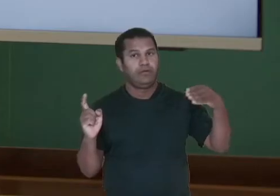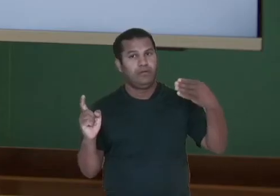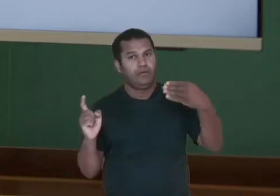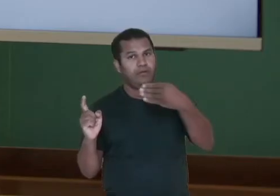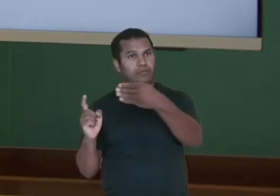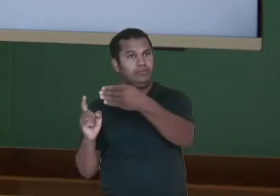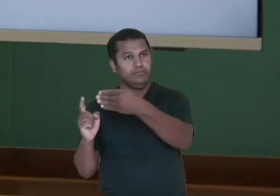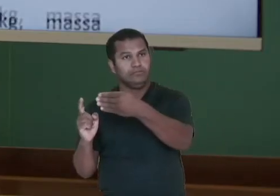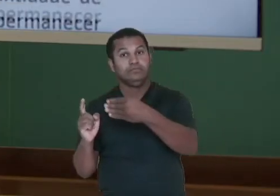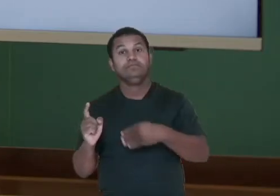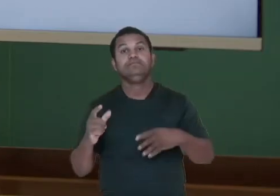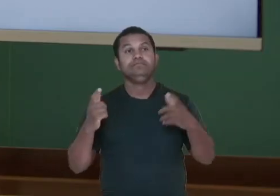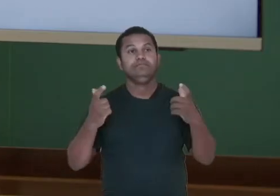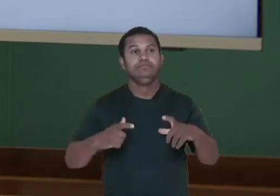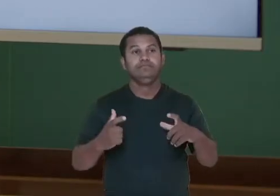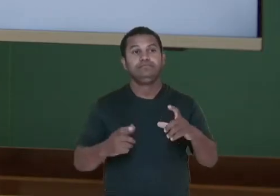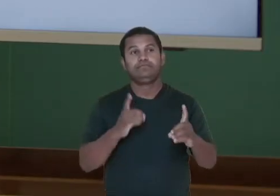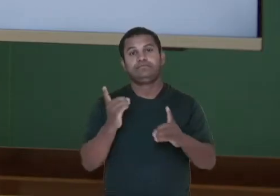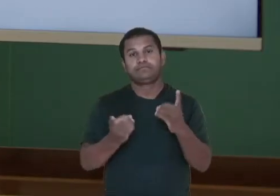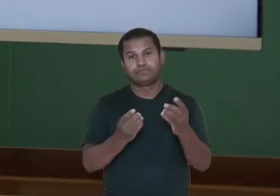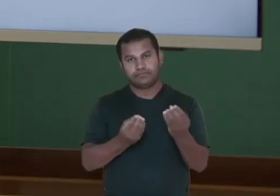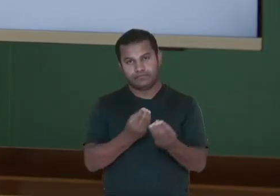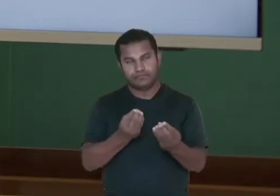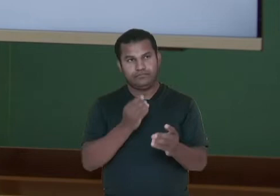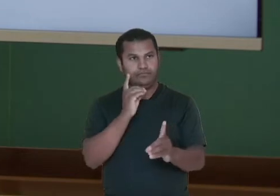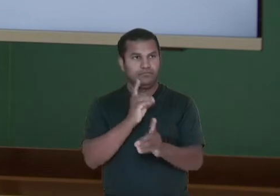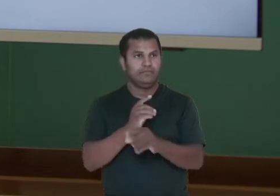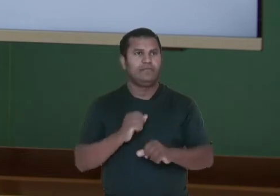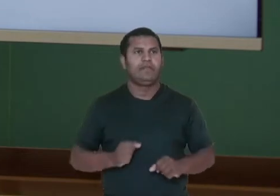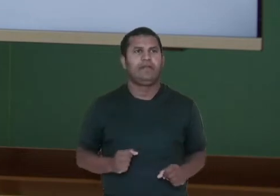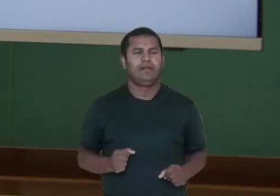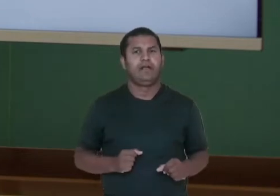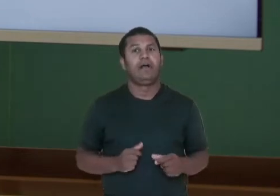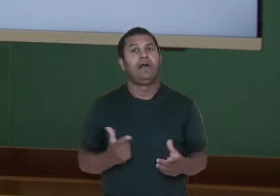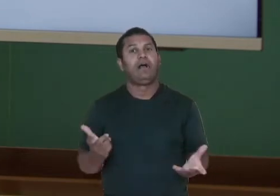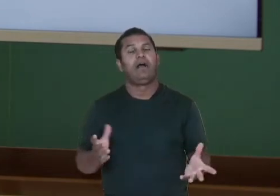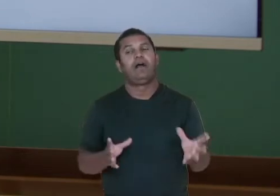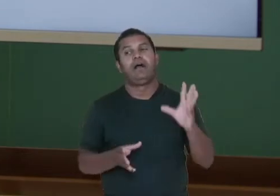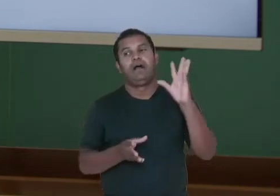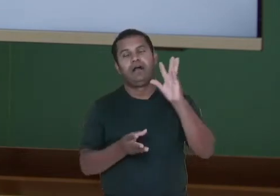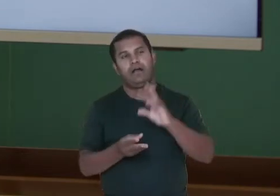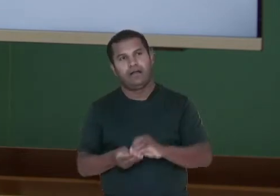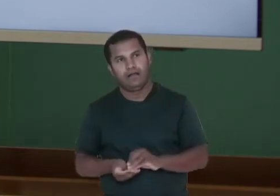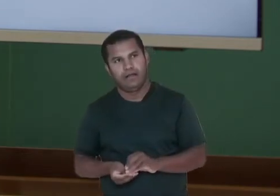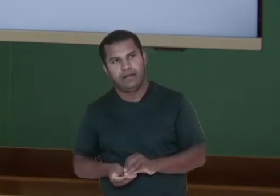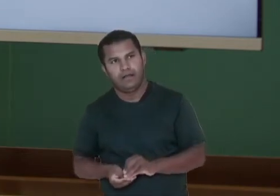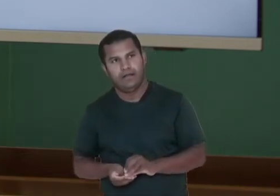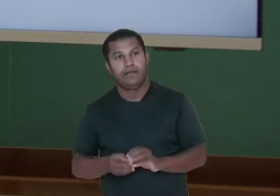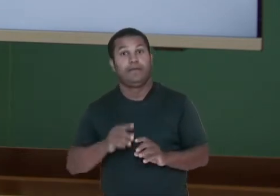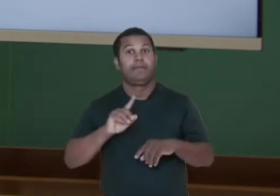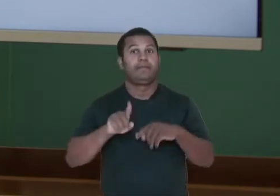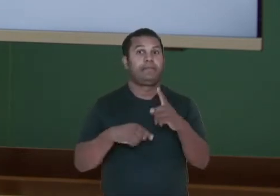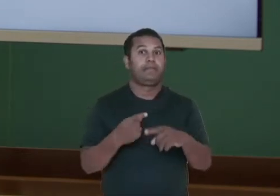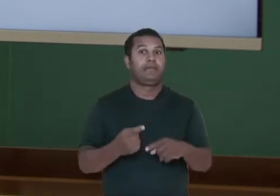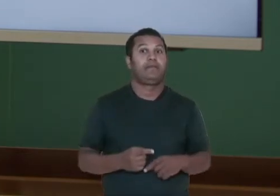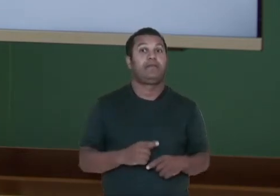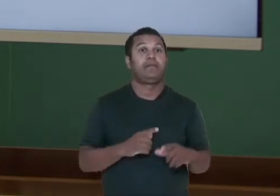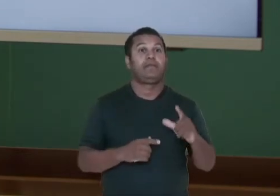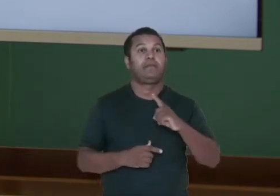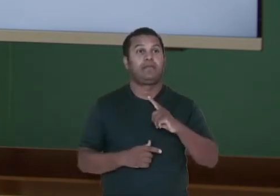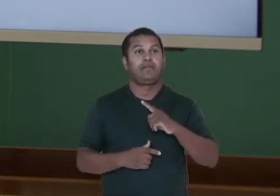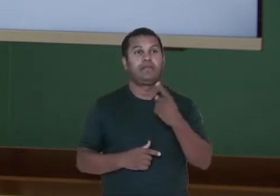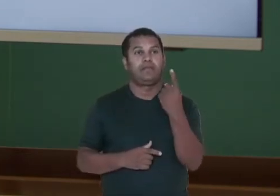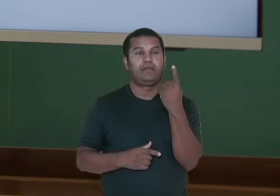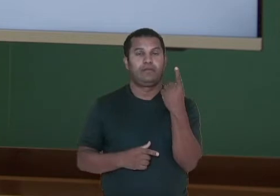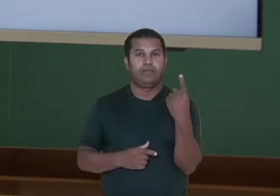ali. Beleza? Com isso aí, né? Agora eu vou entender o seguinte, que depois da comilança,